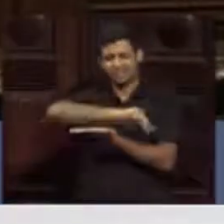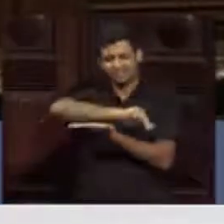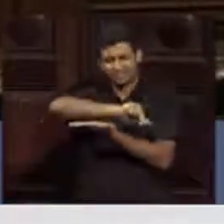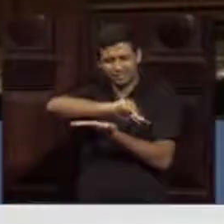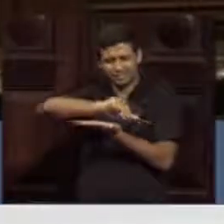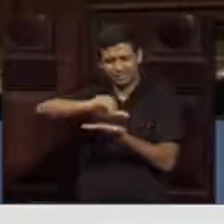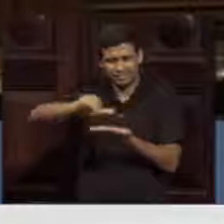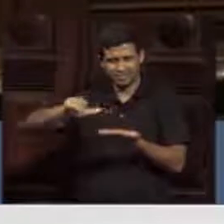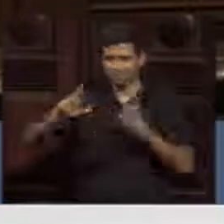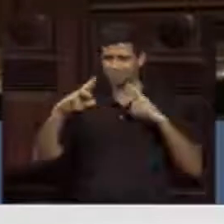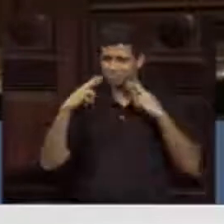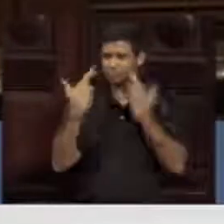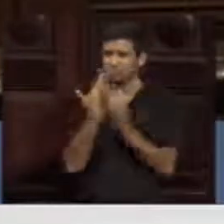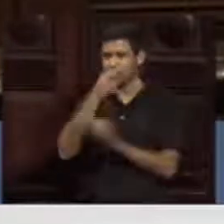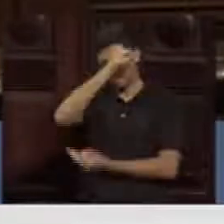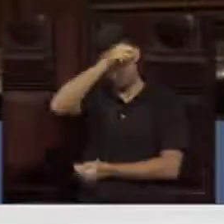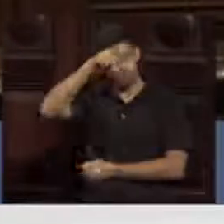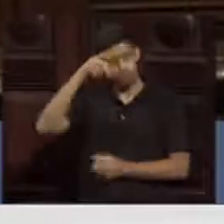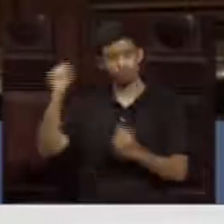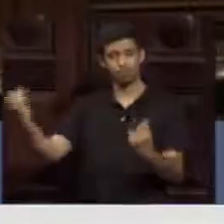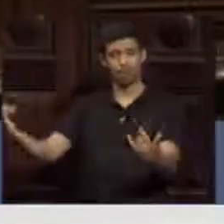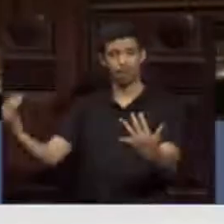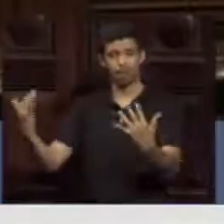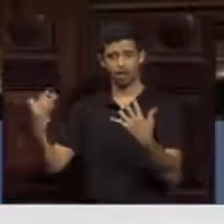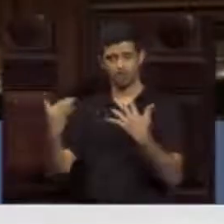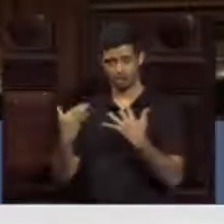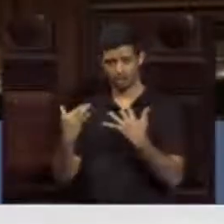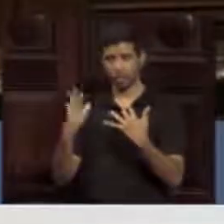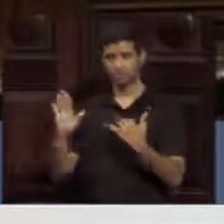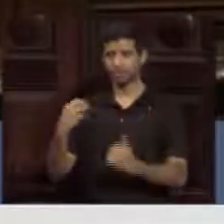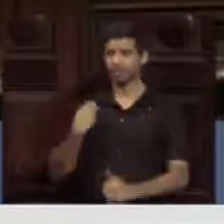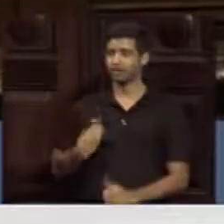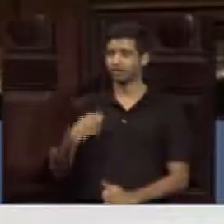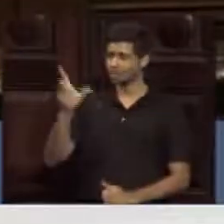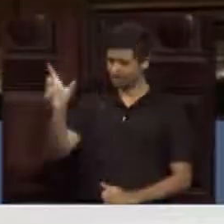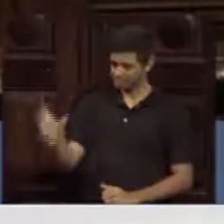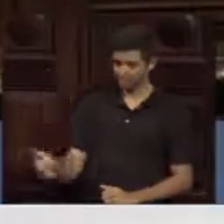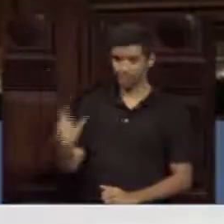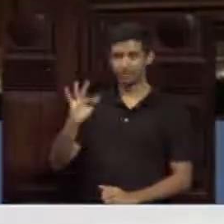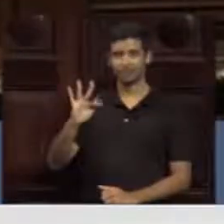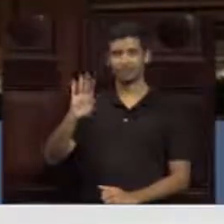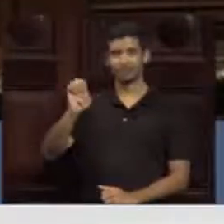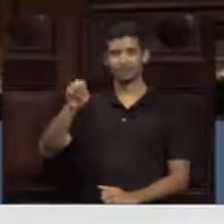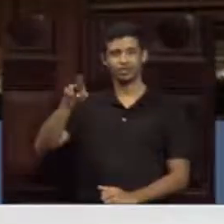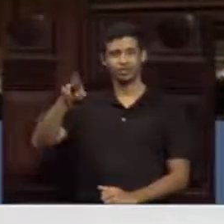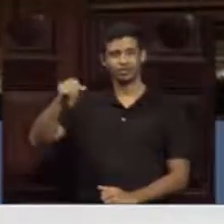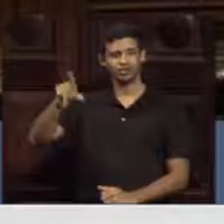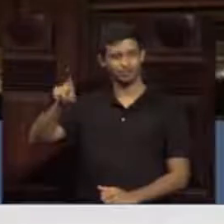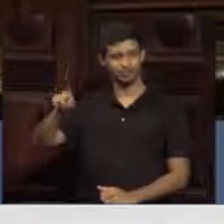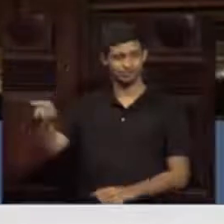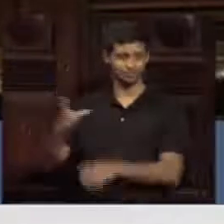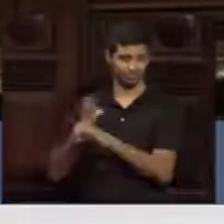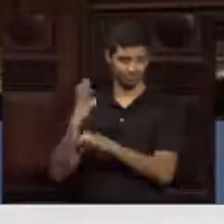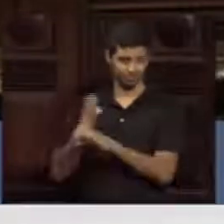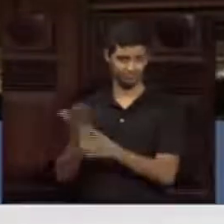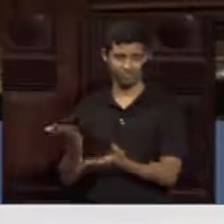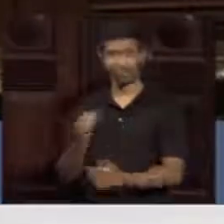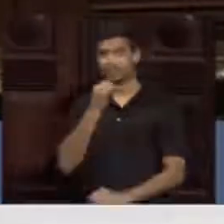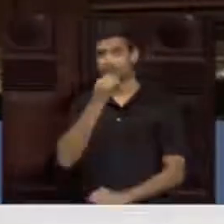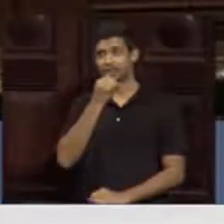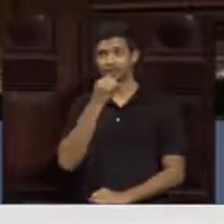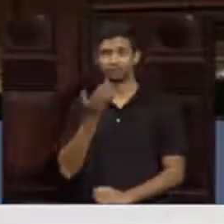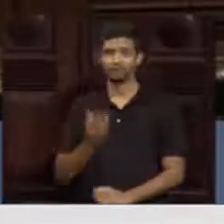audiências públicas com a presença de Fernando McDowell. Por